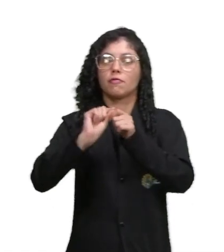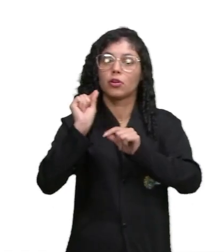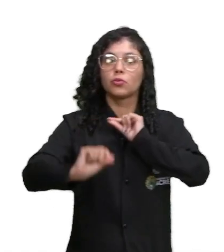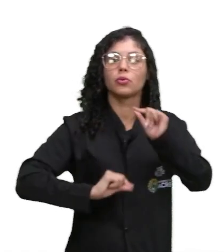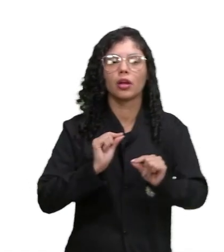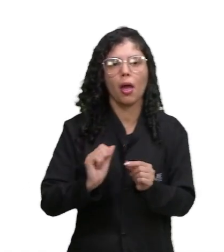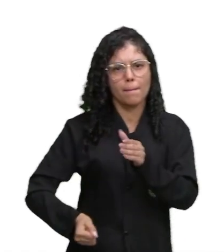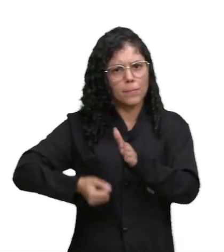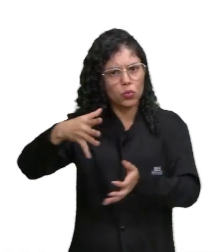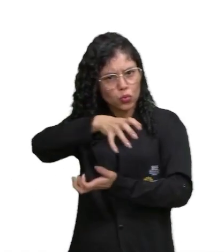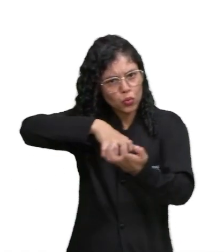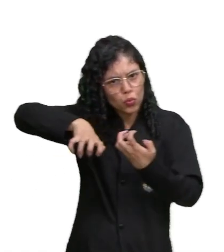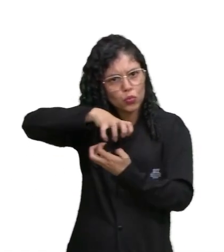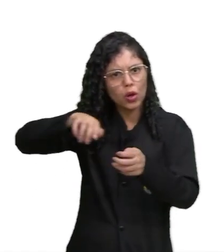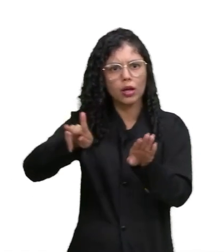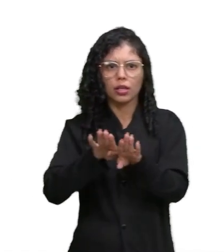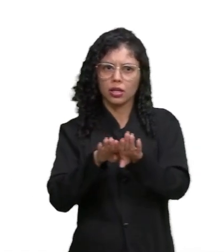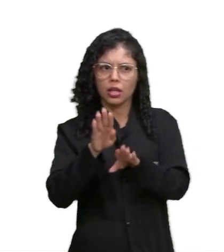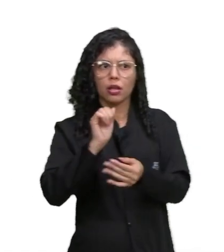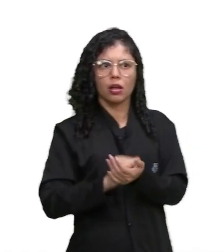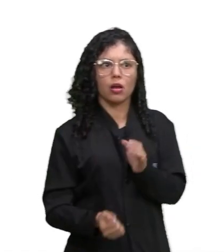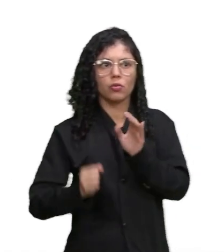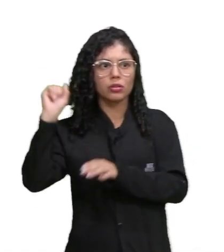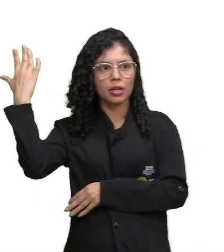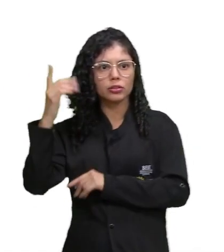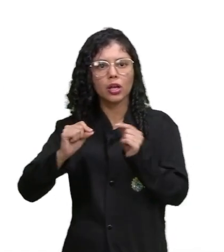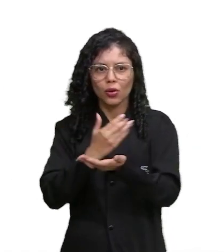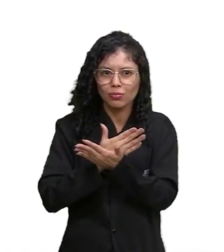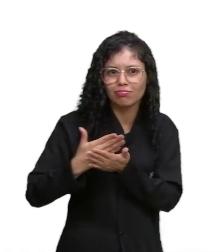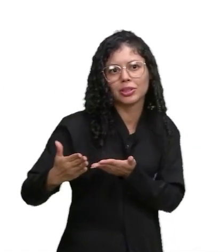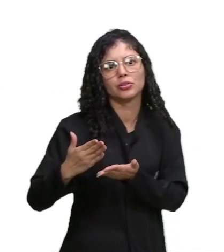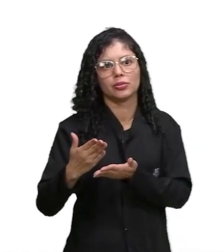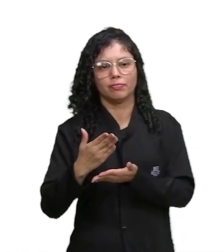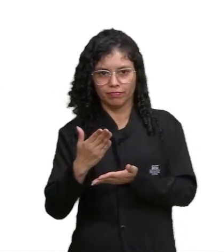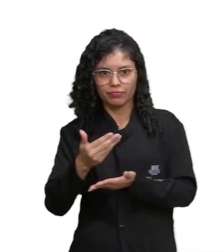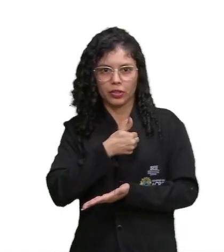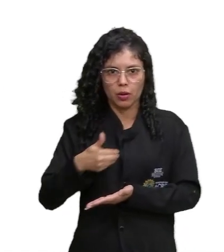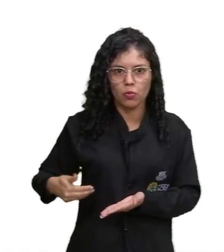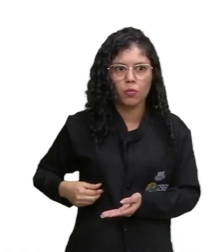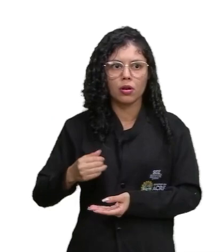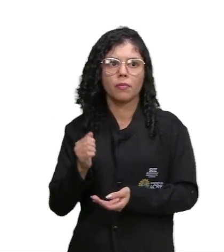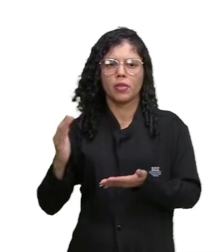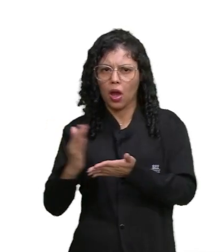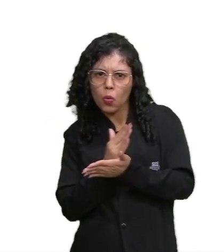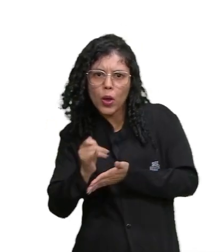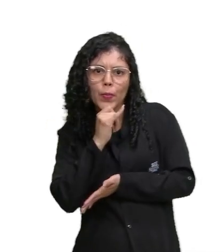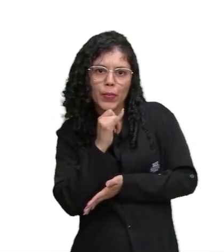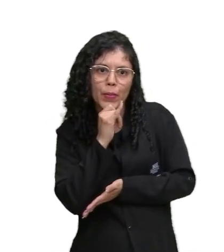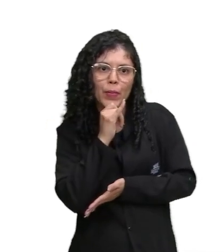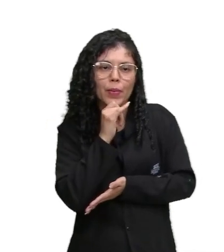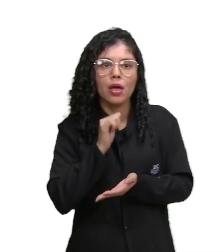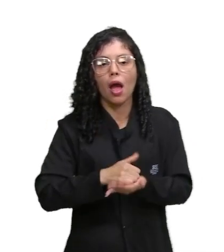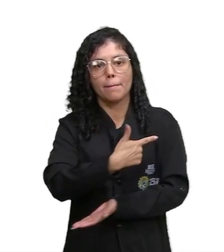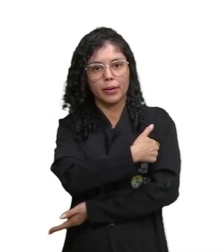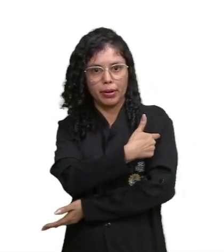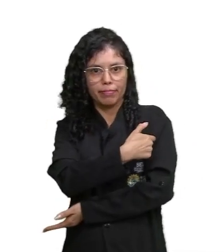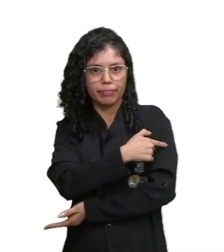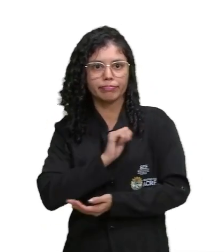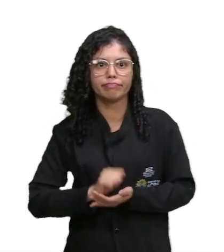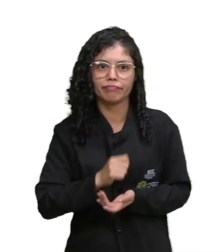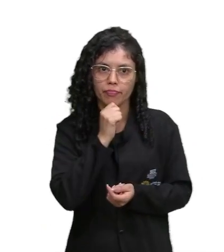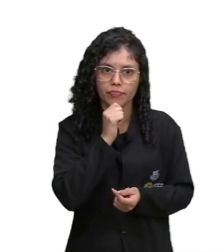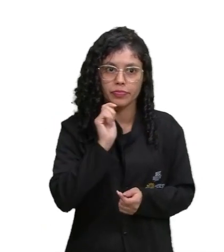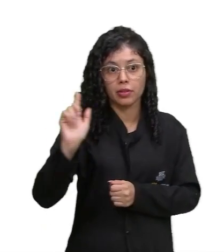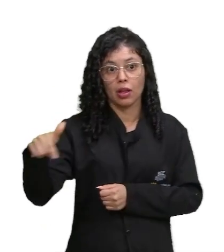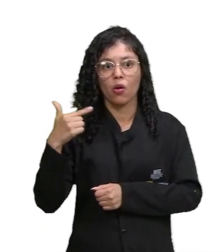que muitas revoltas estourem justamente no início da República. Algumas revoltas urbanas, como por exemplo a revolta da vacina, e algumas